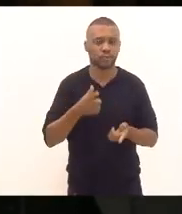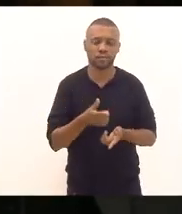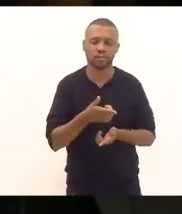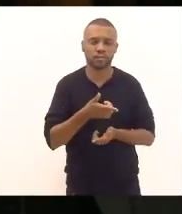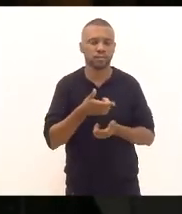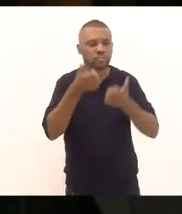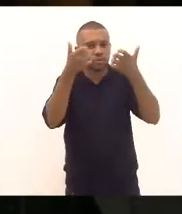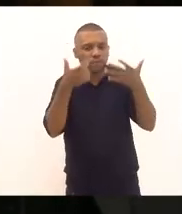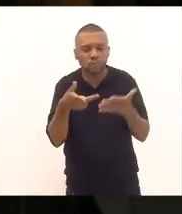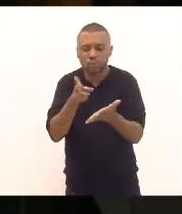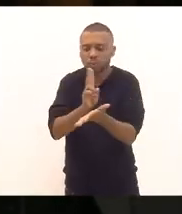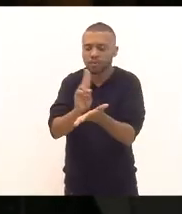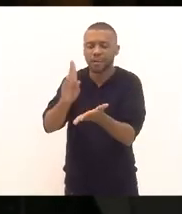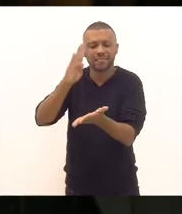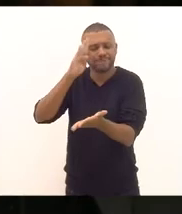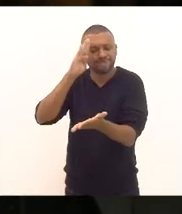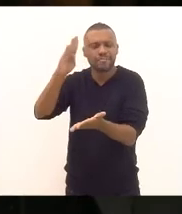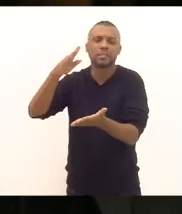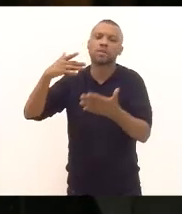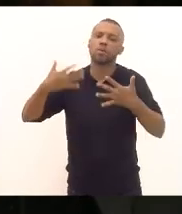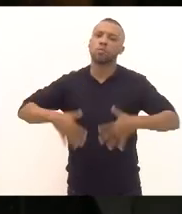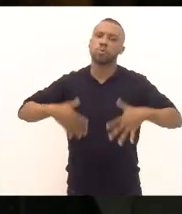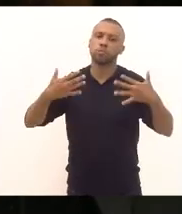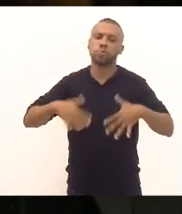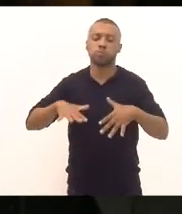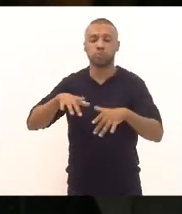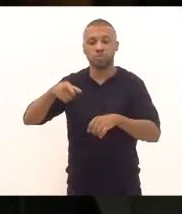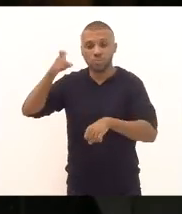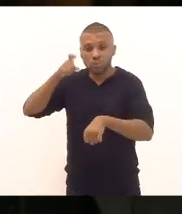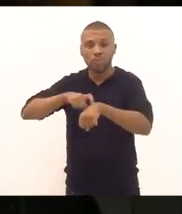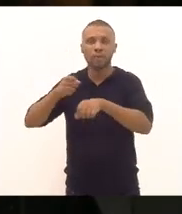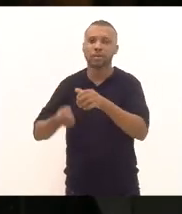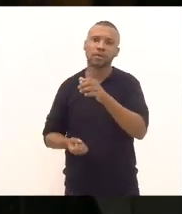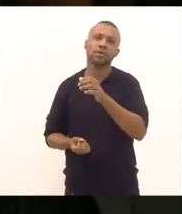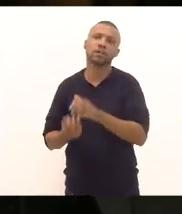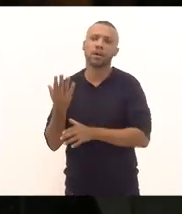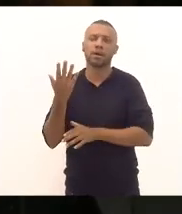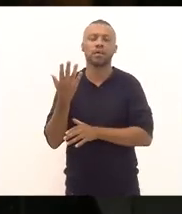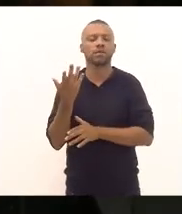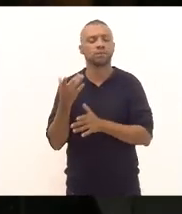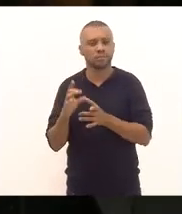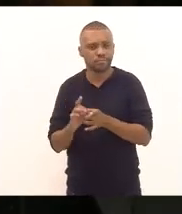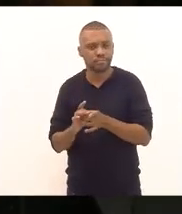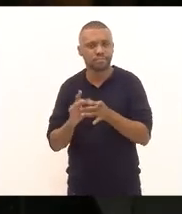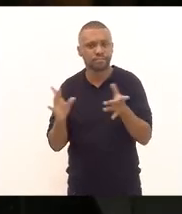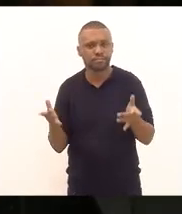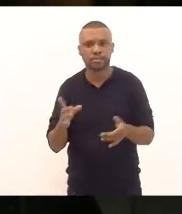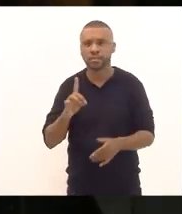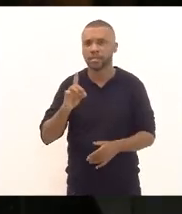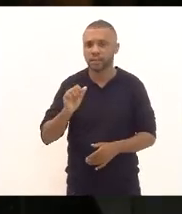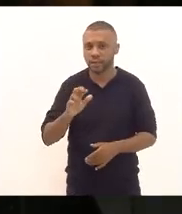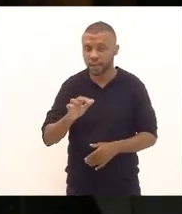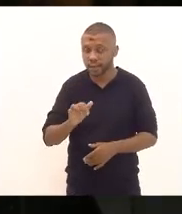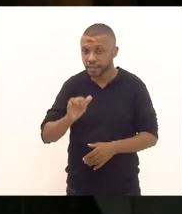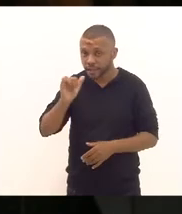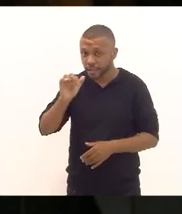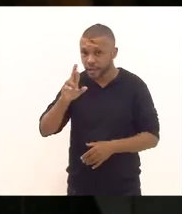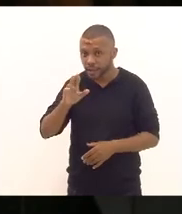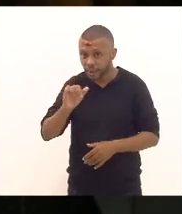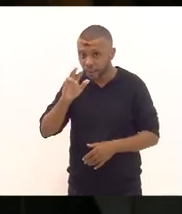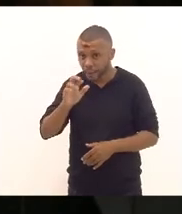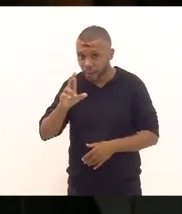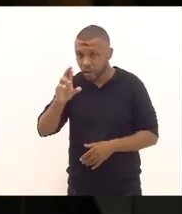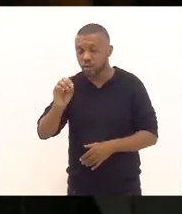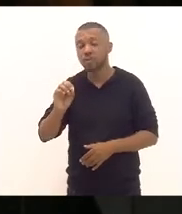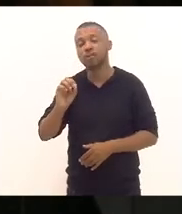de uma grande Universidade que desde a sua é Concebida por Darcy Ribeiro cujo